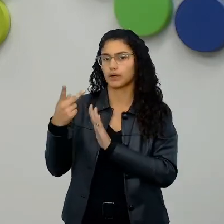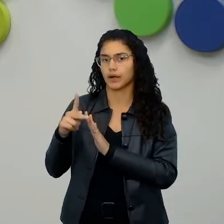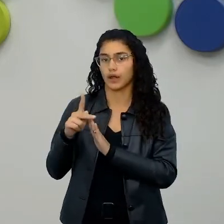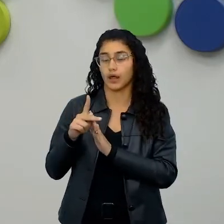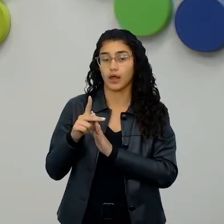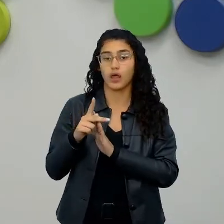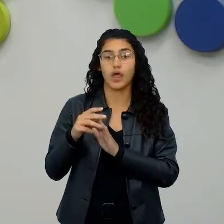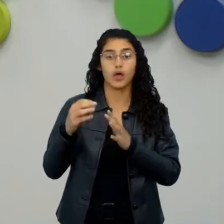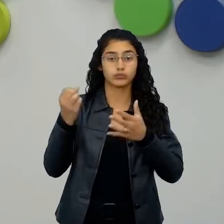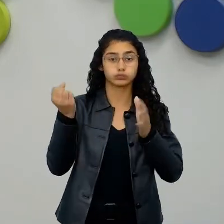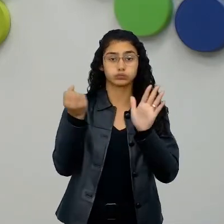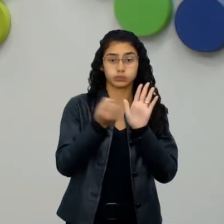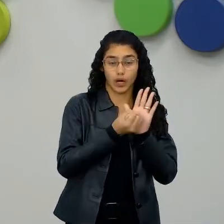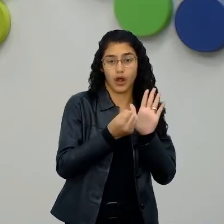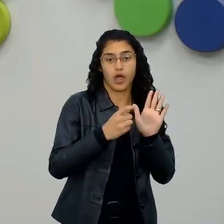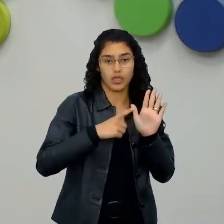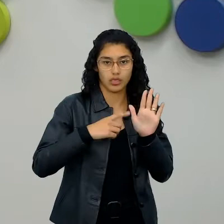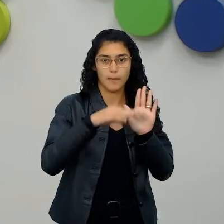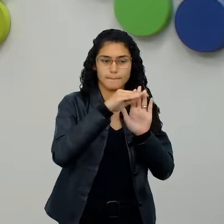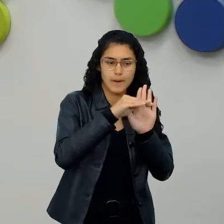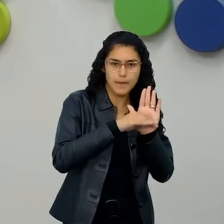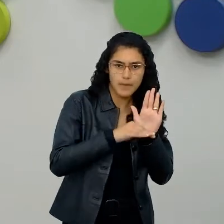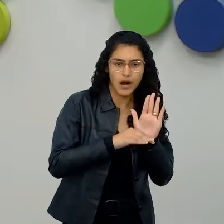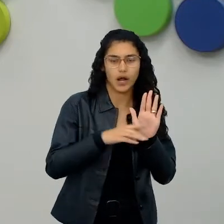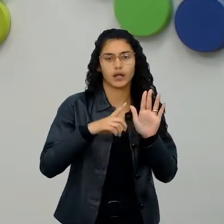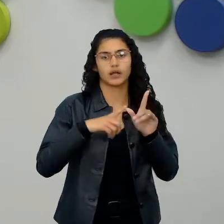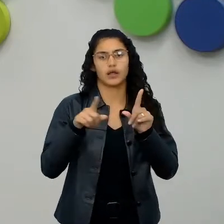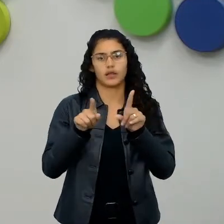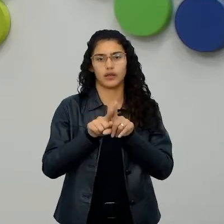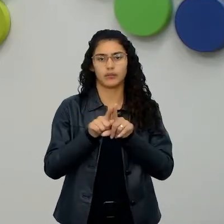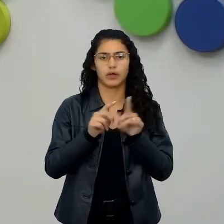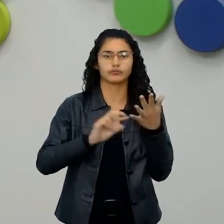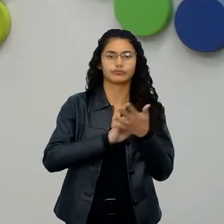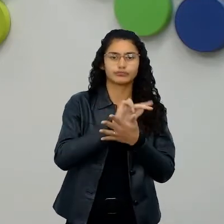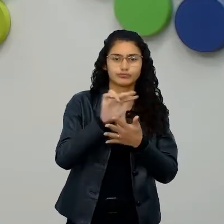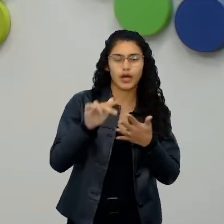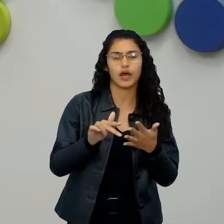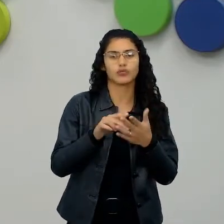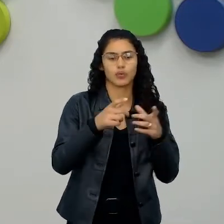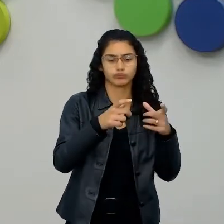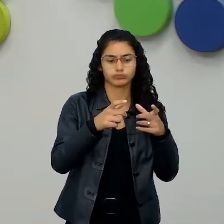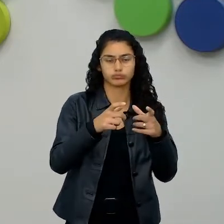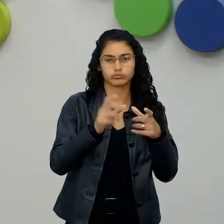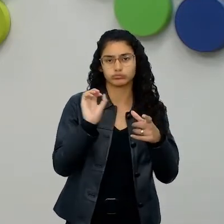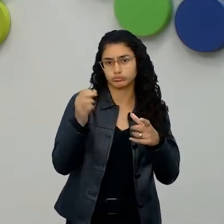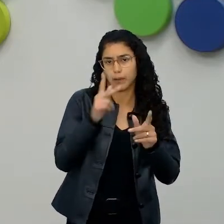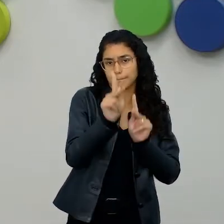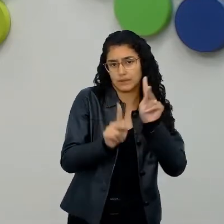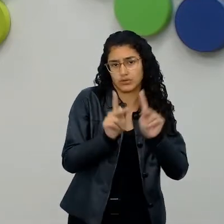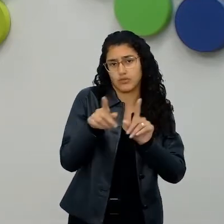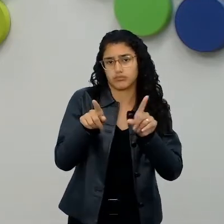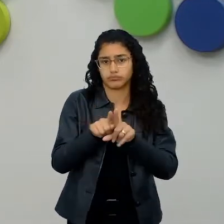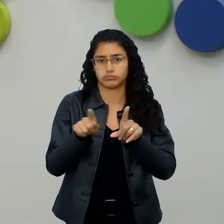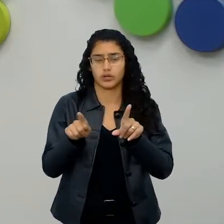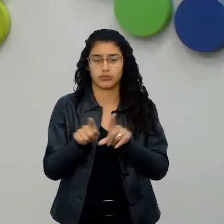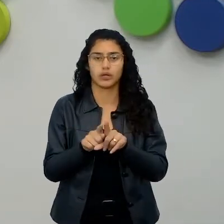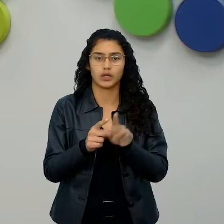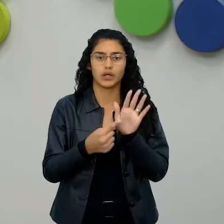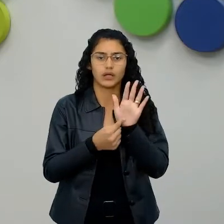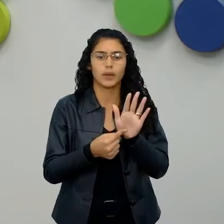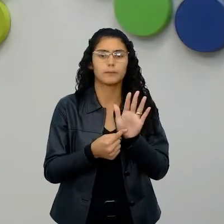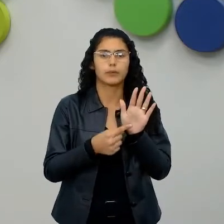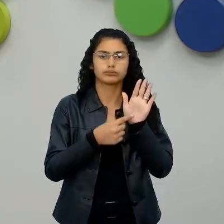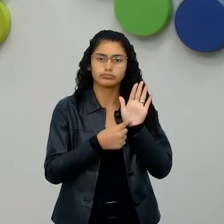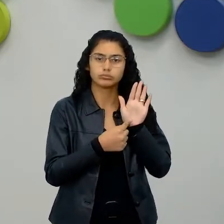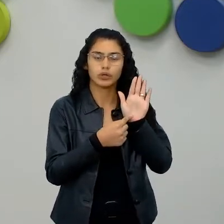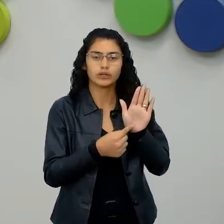uma rotulação, assim como existem outras denominações, outras rotulações que servem para